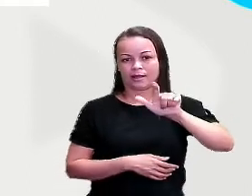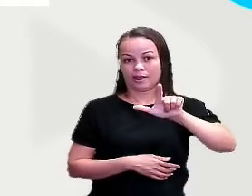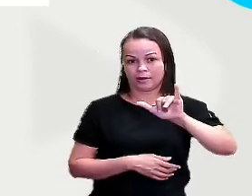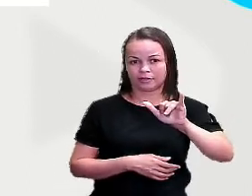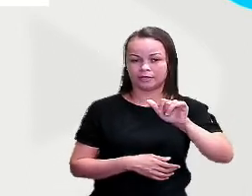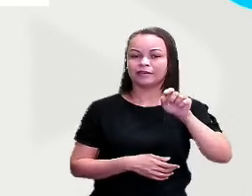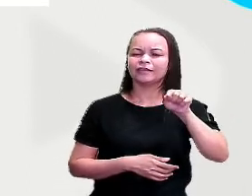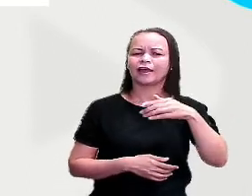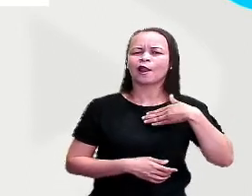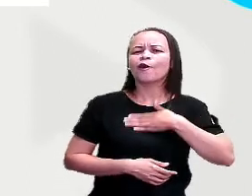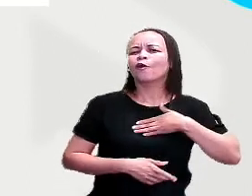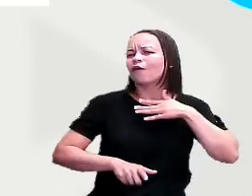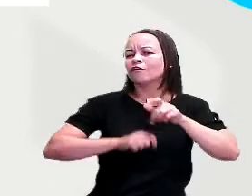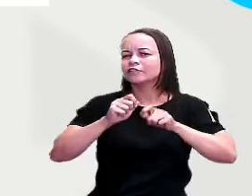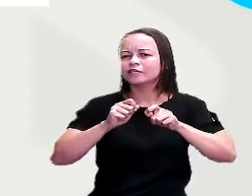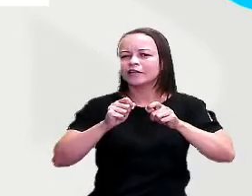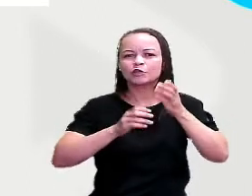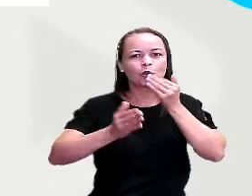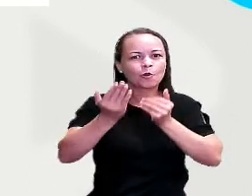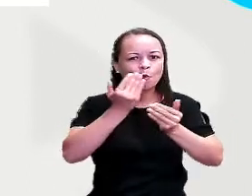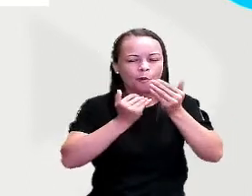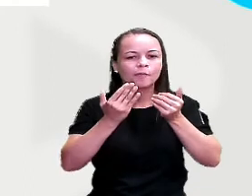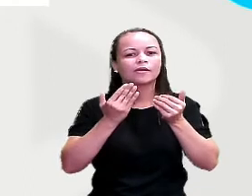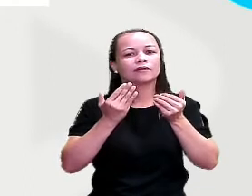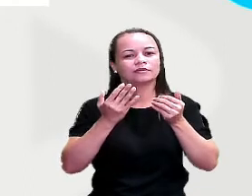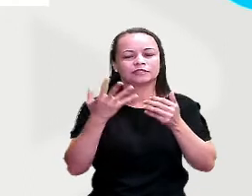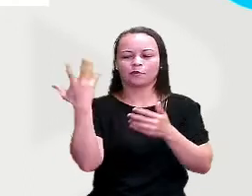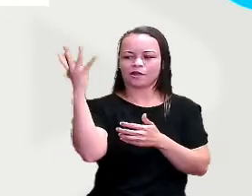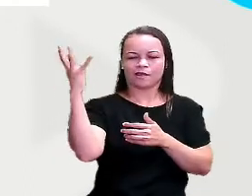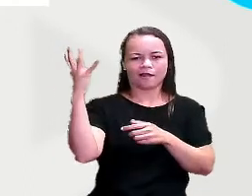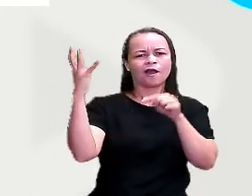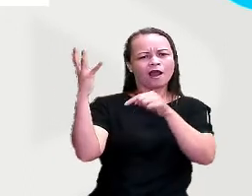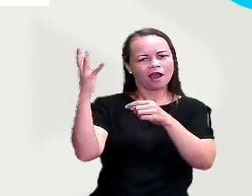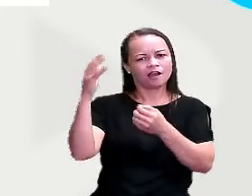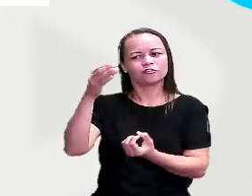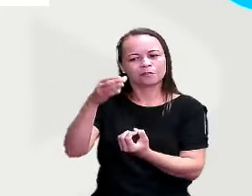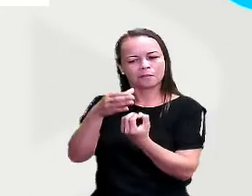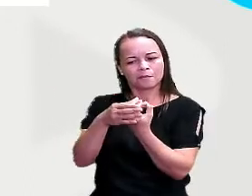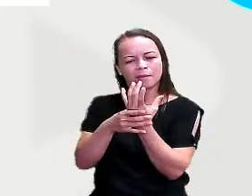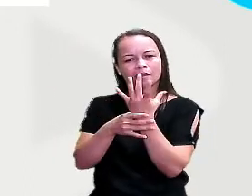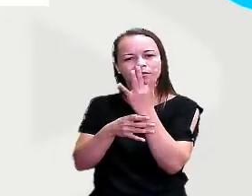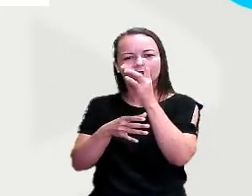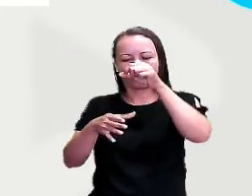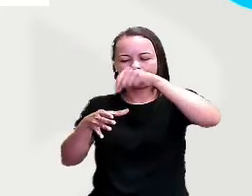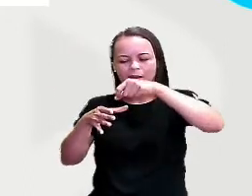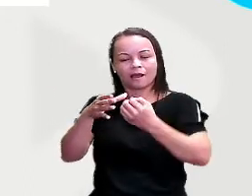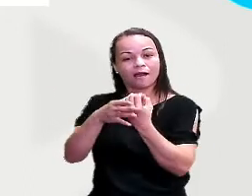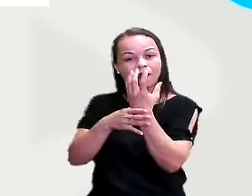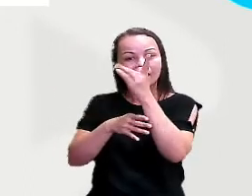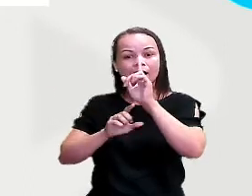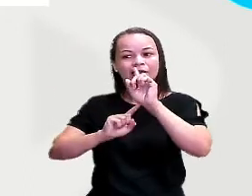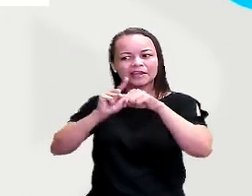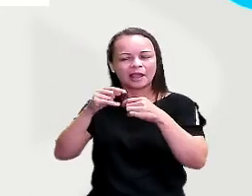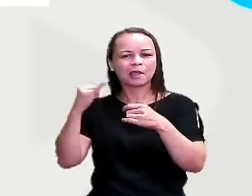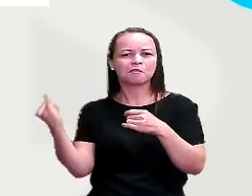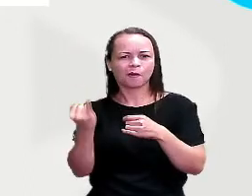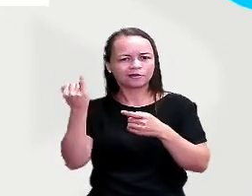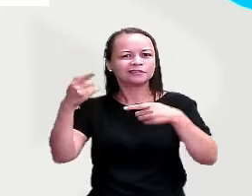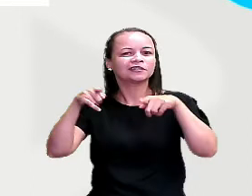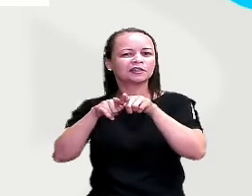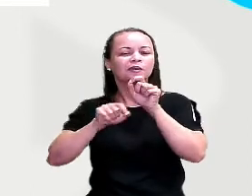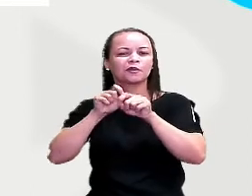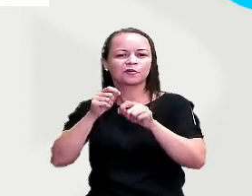é fato que plantar uma árvore é importante, mas para Magali é mais importante ainda por conta das frutas, né? Como ela gosta